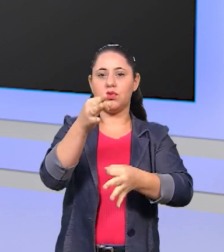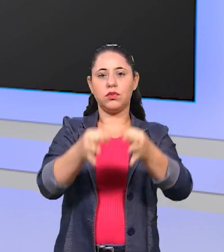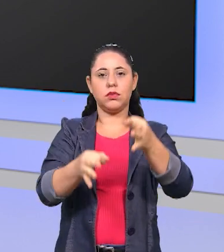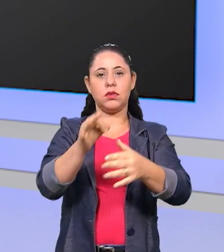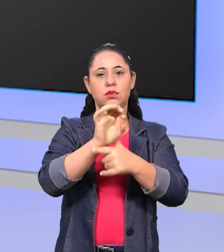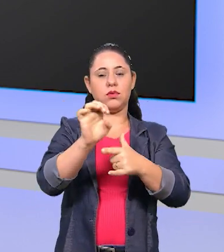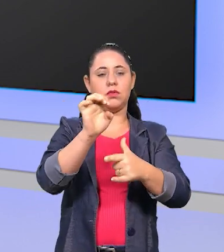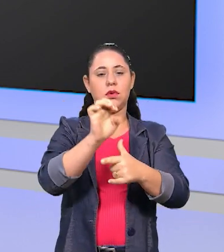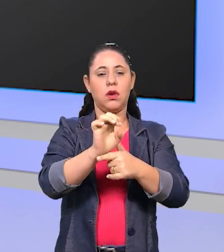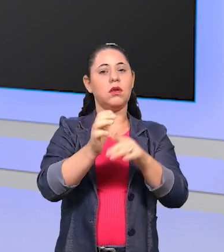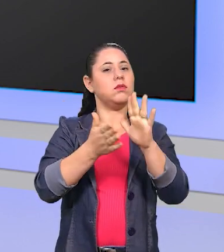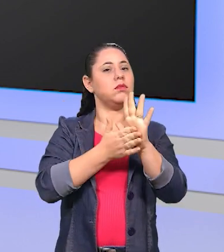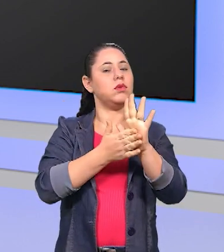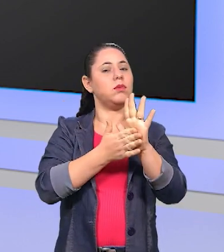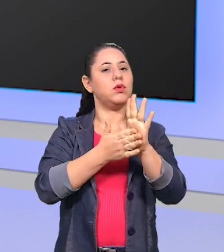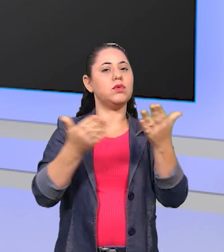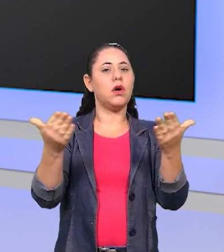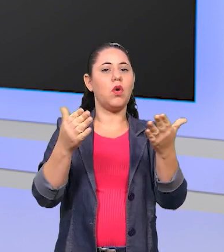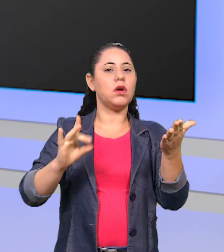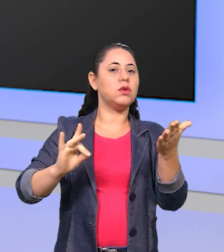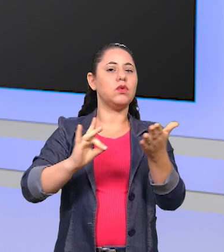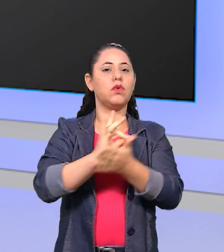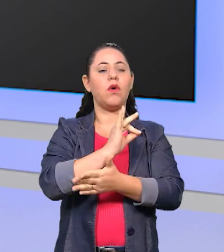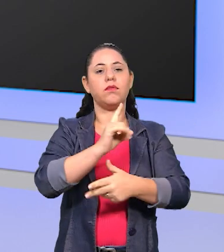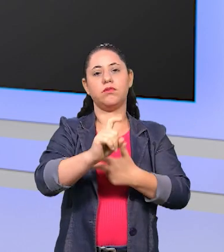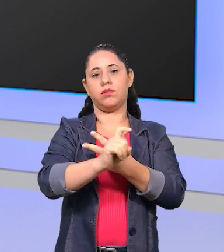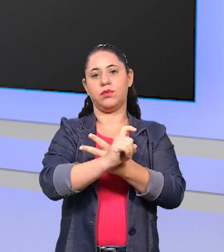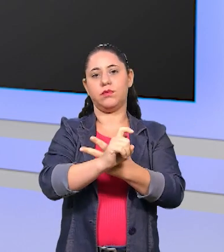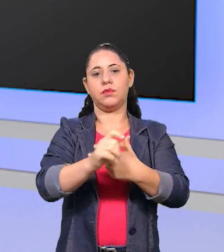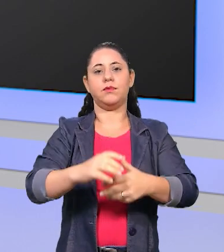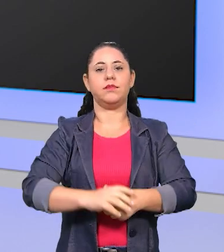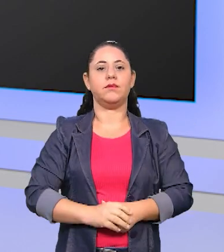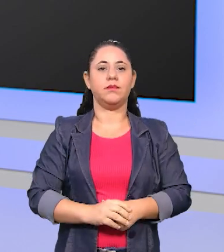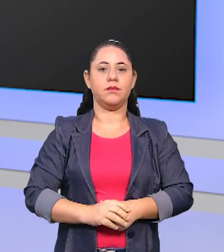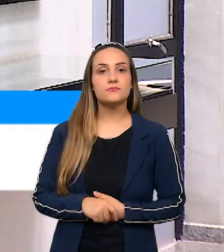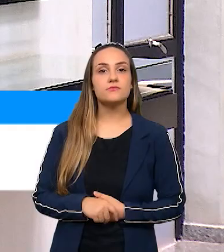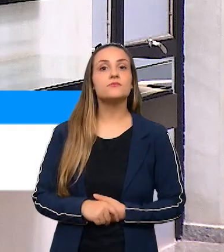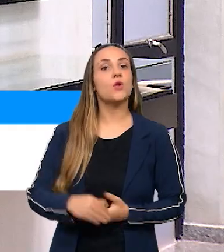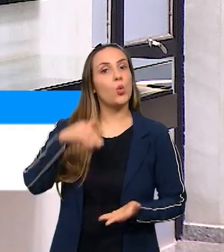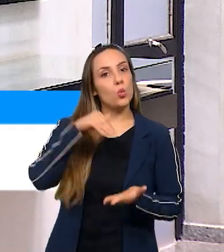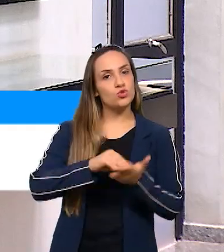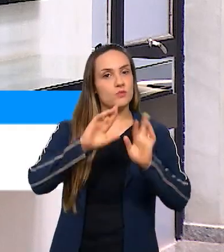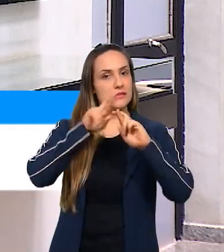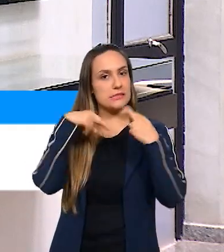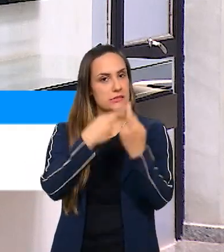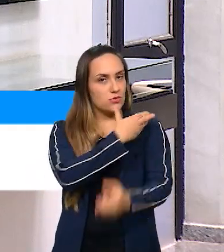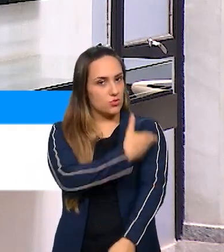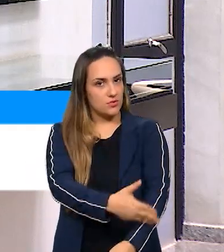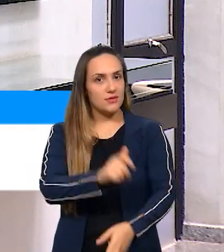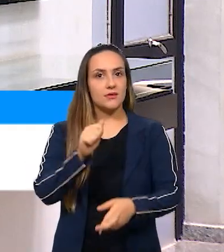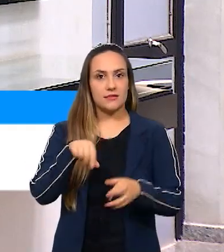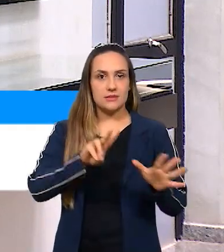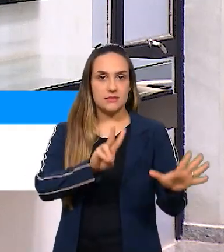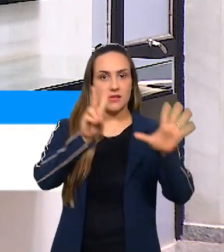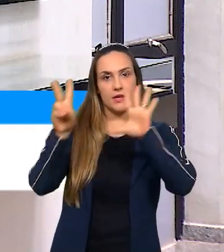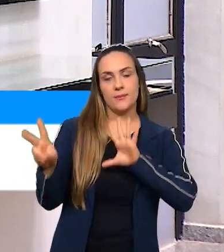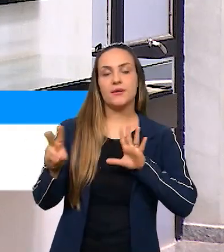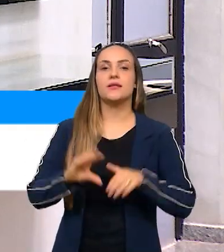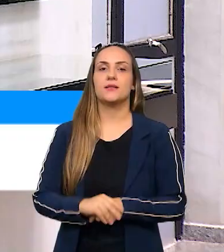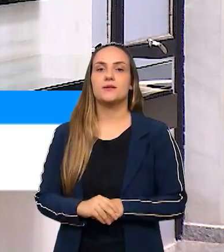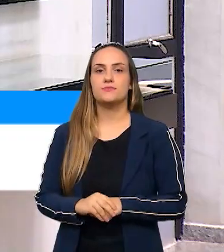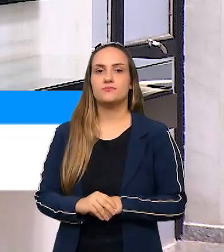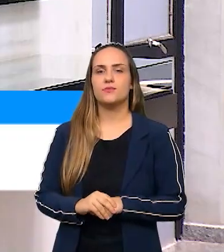Divisão Judiciárias do Estado. A proposta segue para a sanção do Executivo. Na última sessão ordinária da